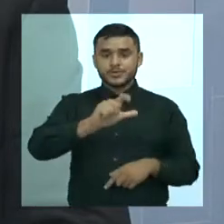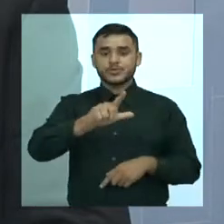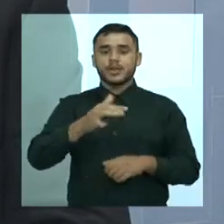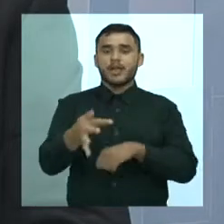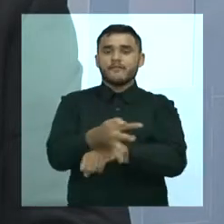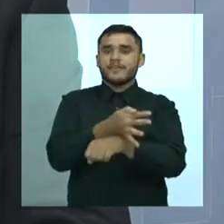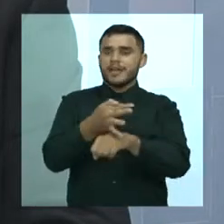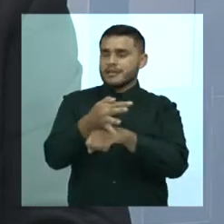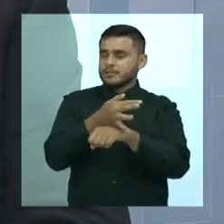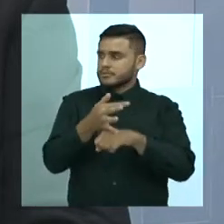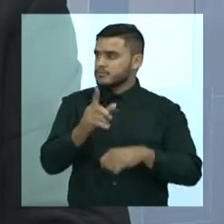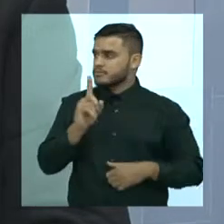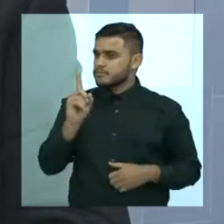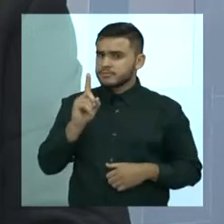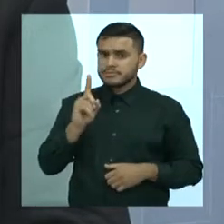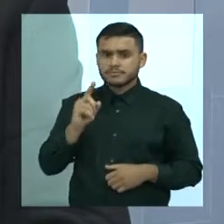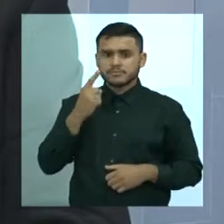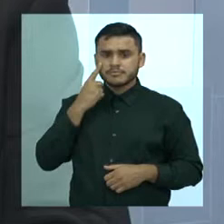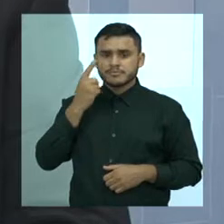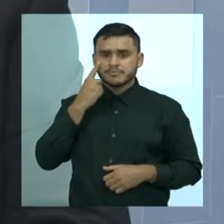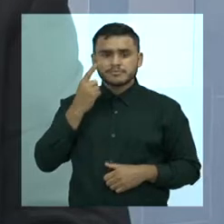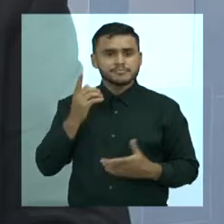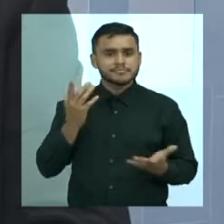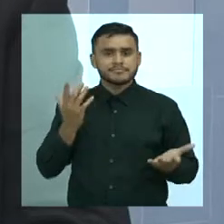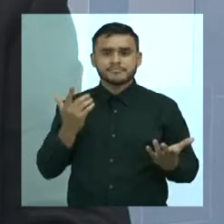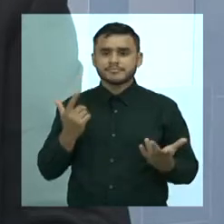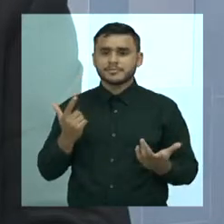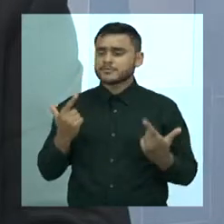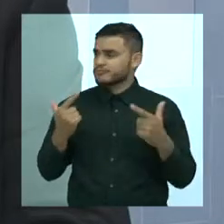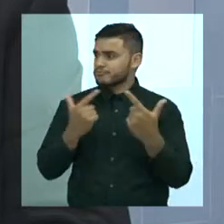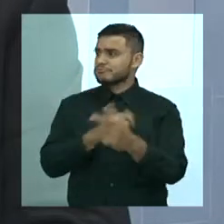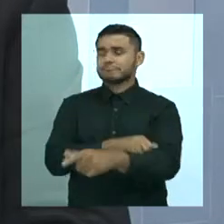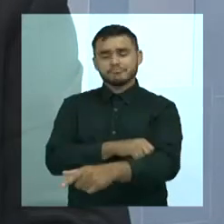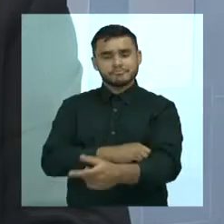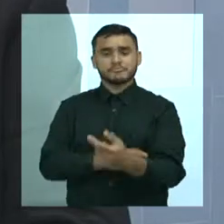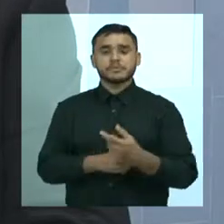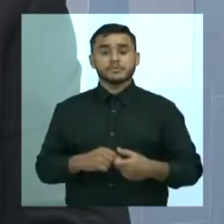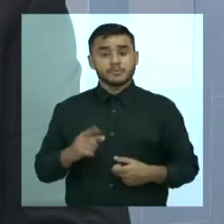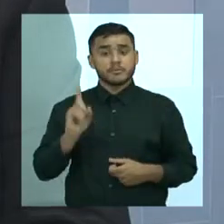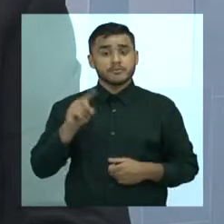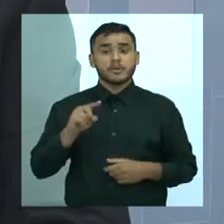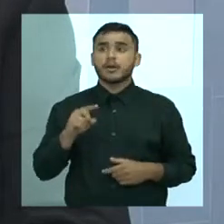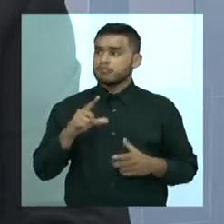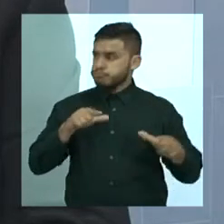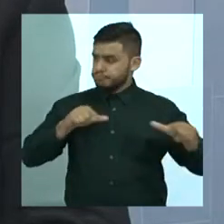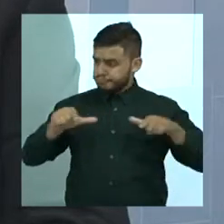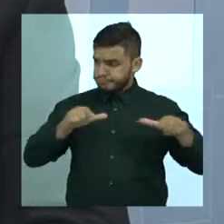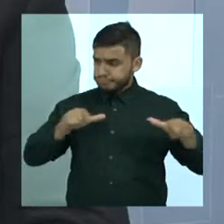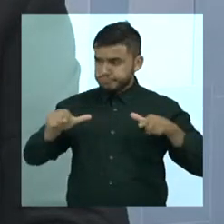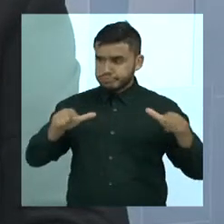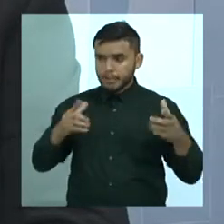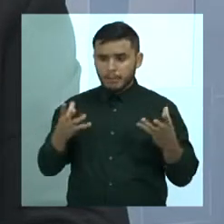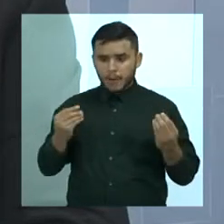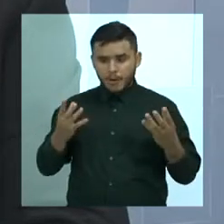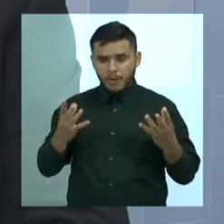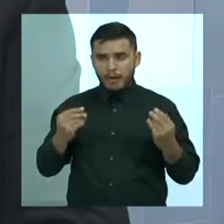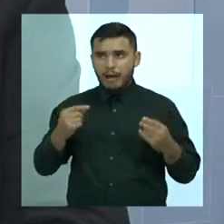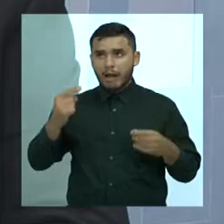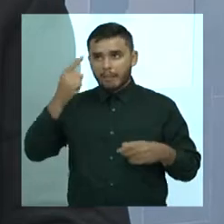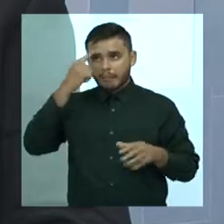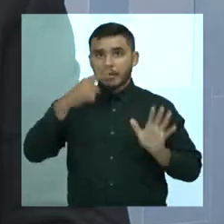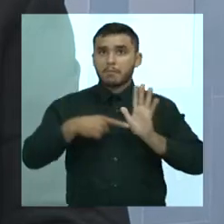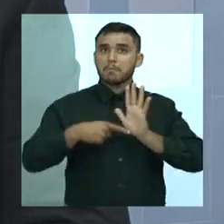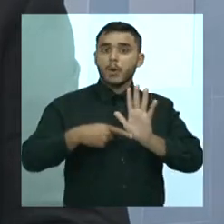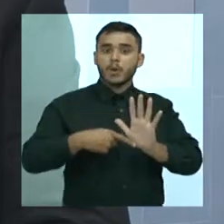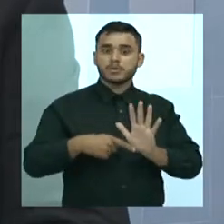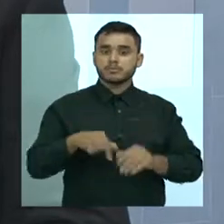férias, mas na grande realidade nunca se viu os legislativos tão movimentados, né? Por exemplo, Assembleia... E